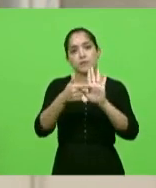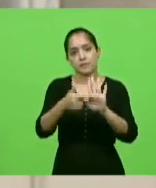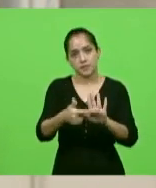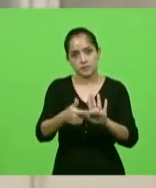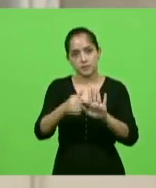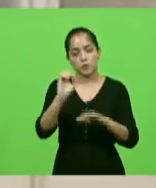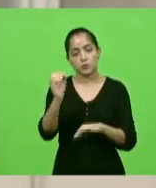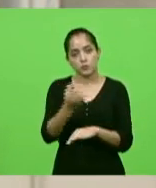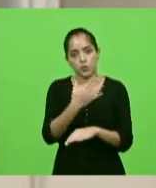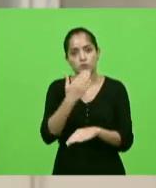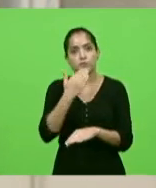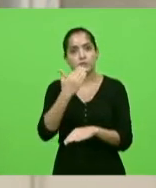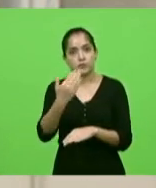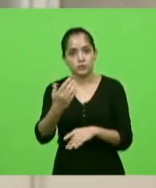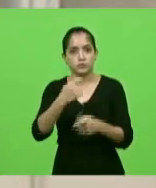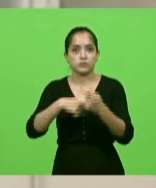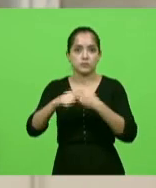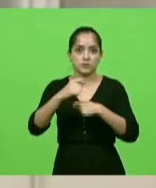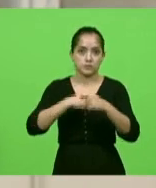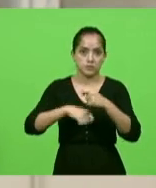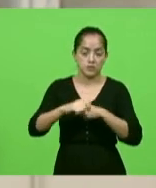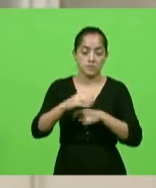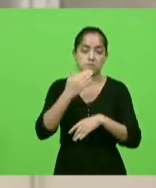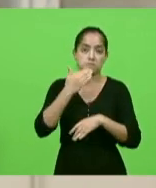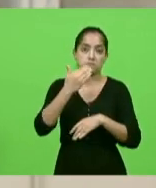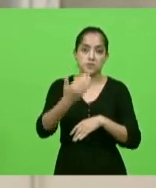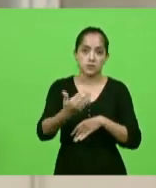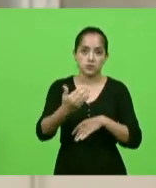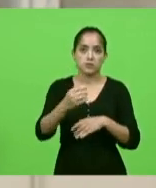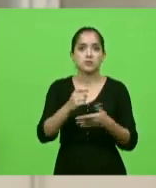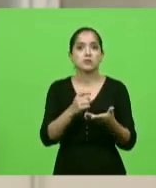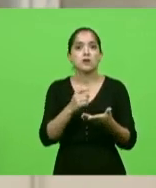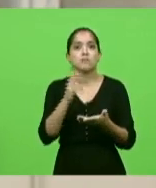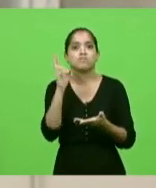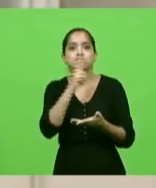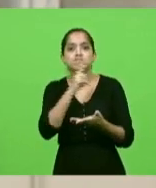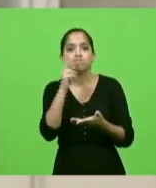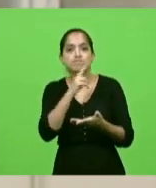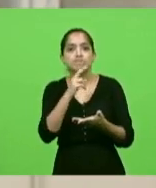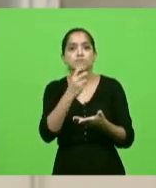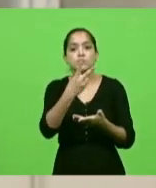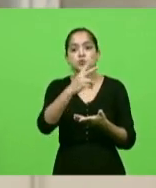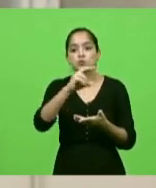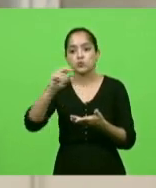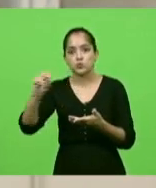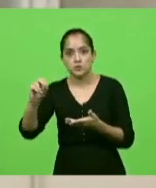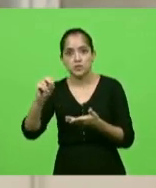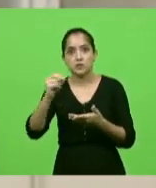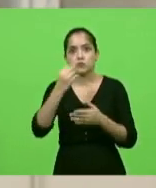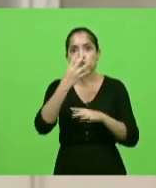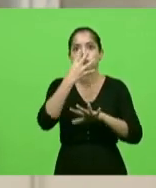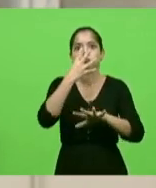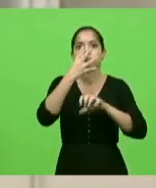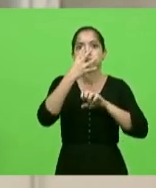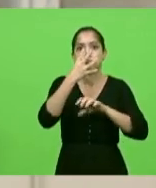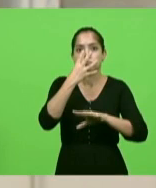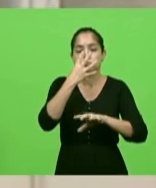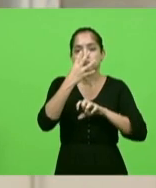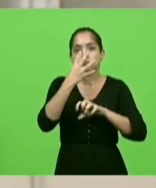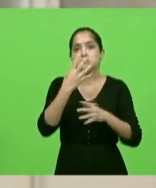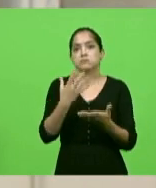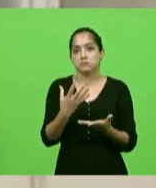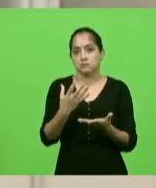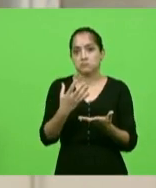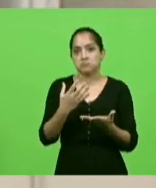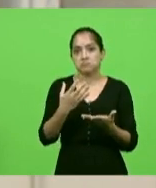apresentado o novo requerimento administrativo solicitando aquisição emergencial de 200 ventiladores desta